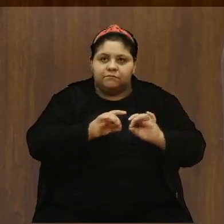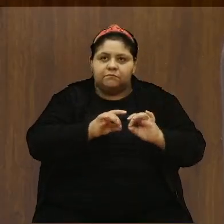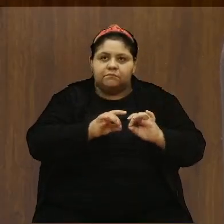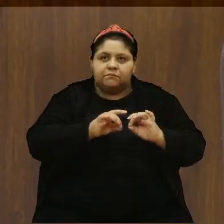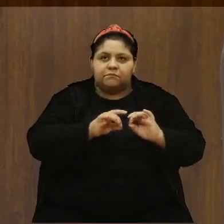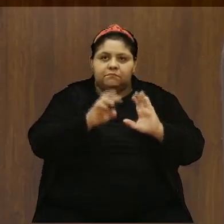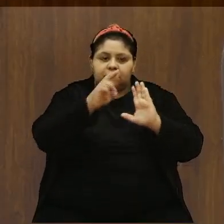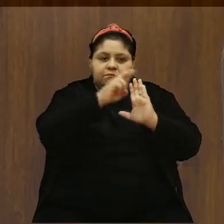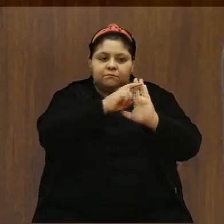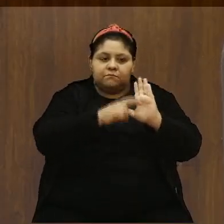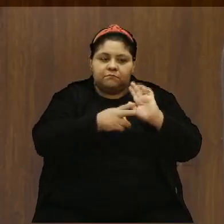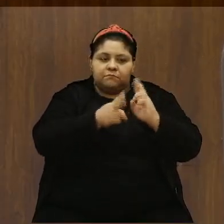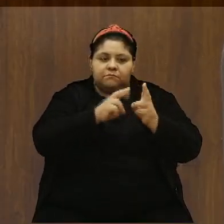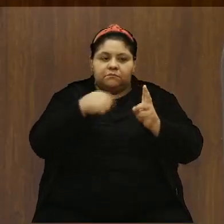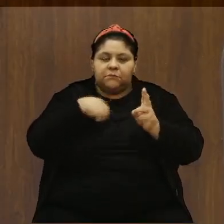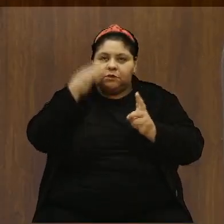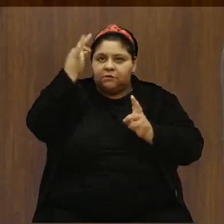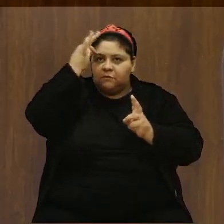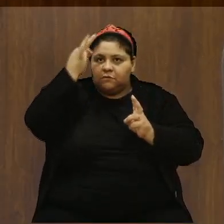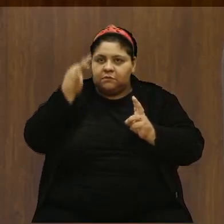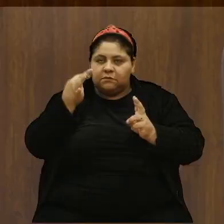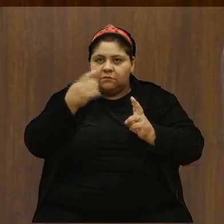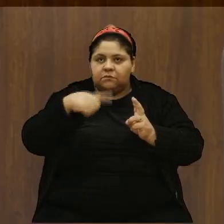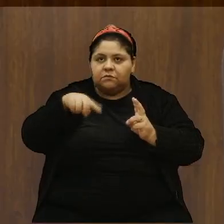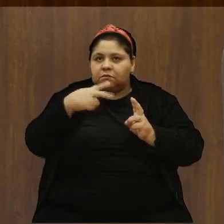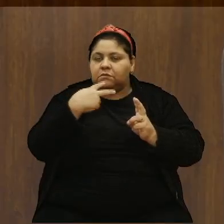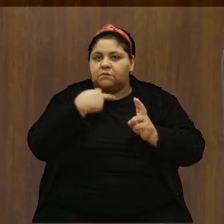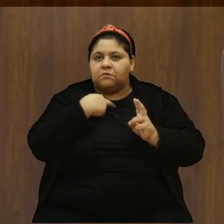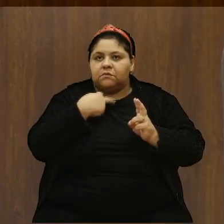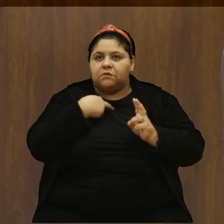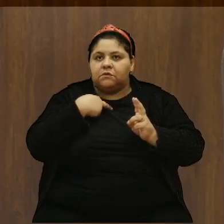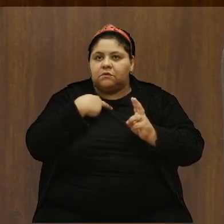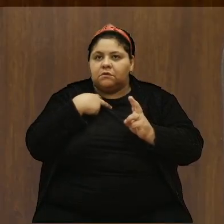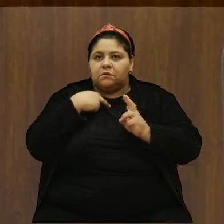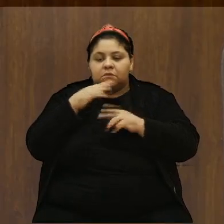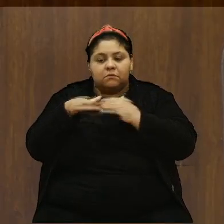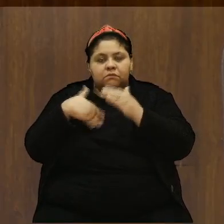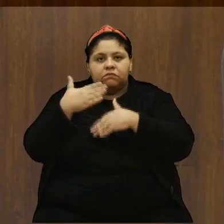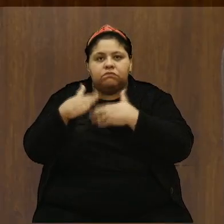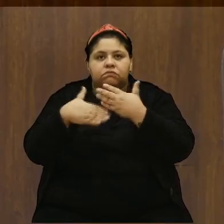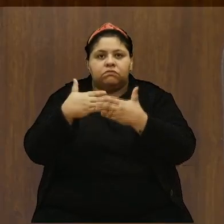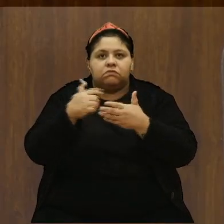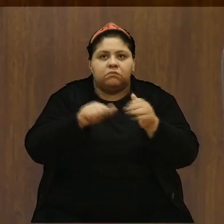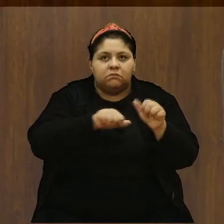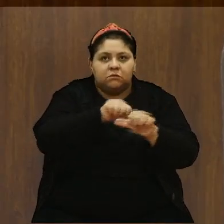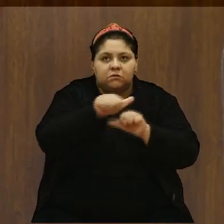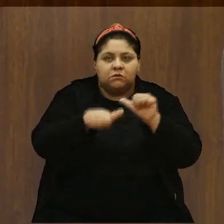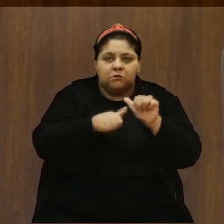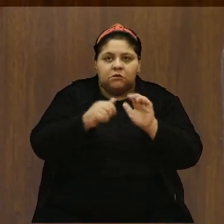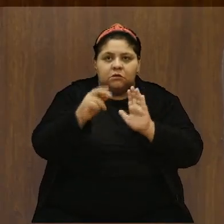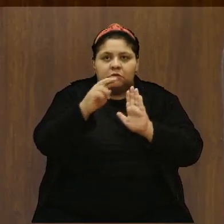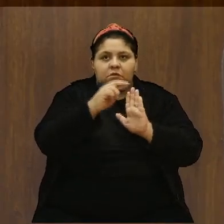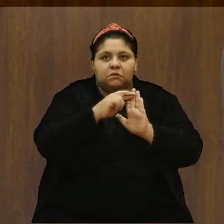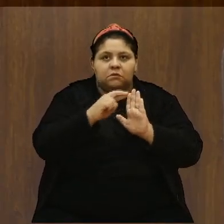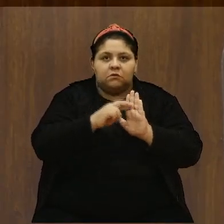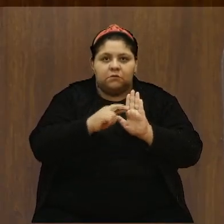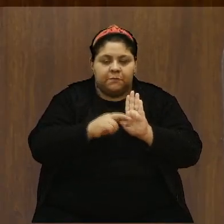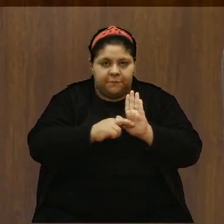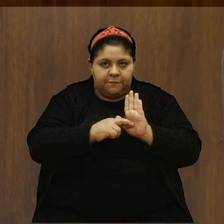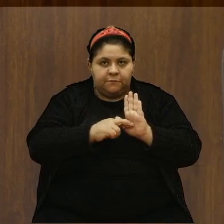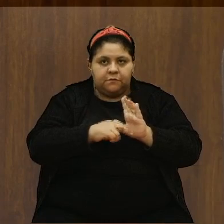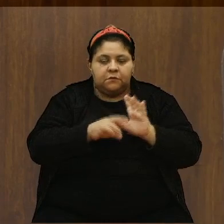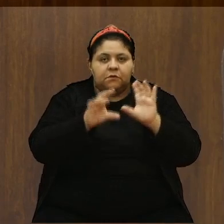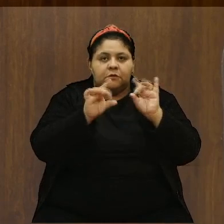urbano. Eu entendo que nós não podemos avançar e alterar o regramento, em